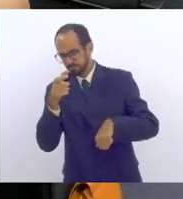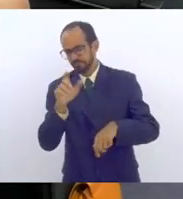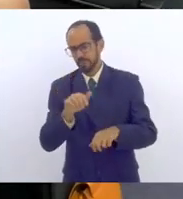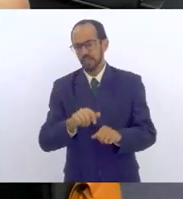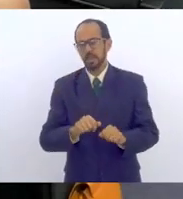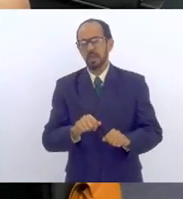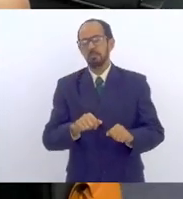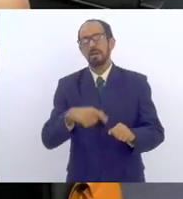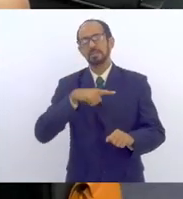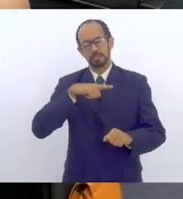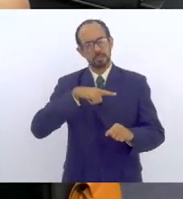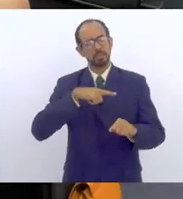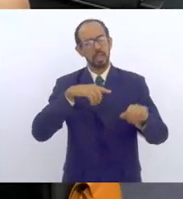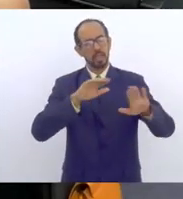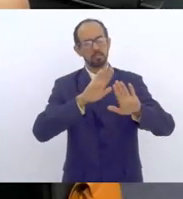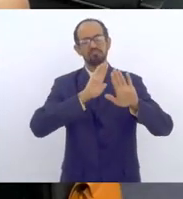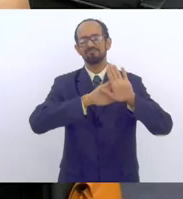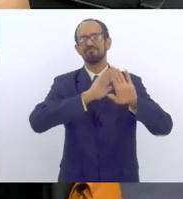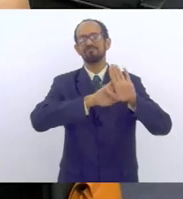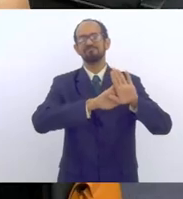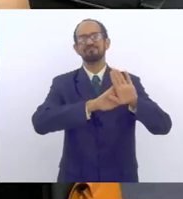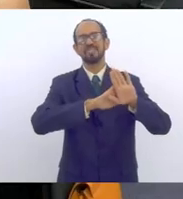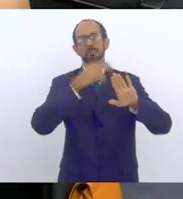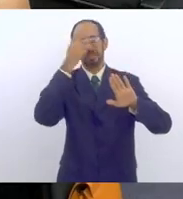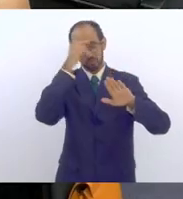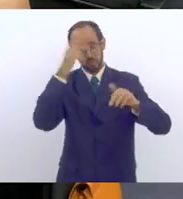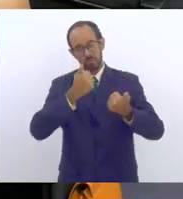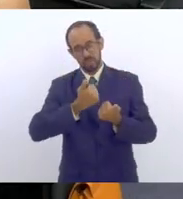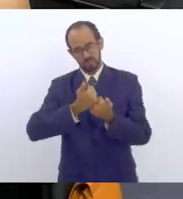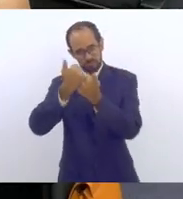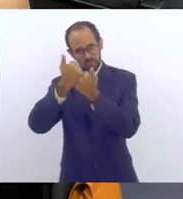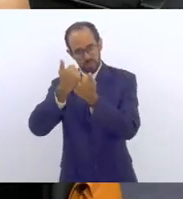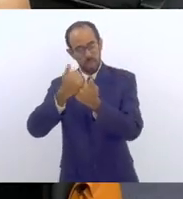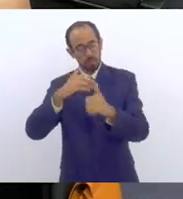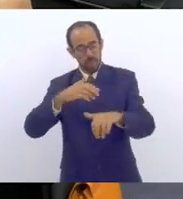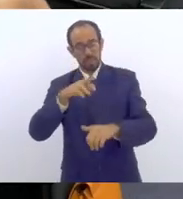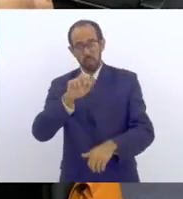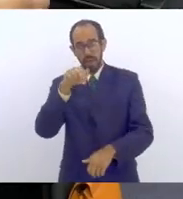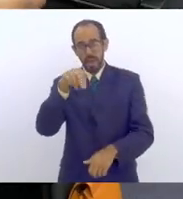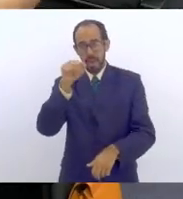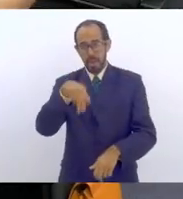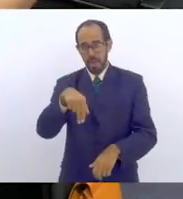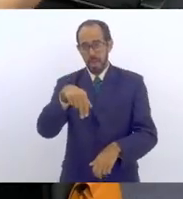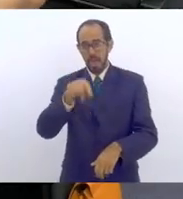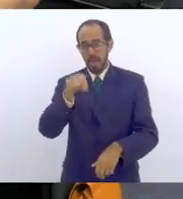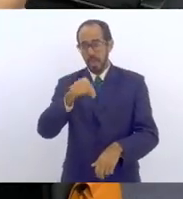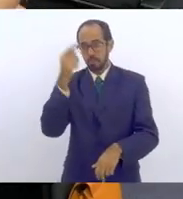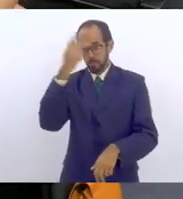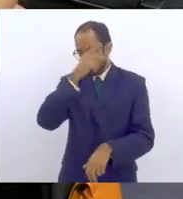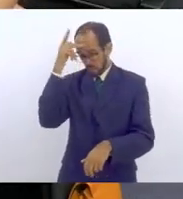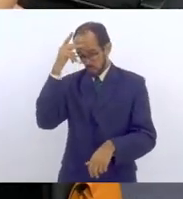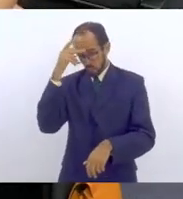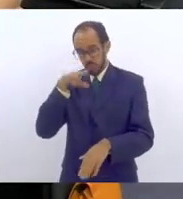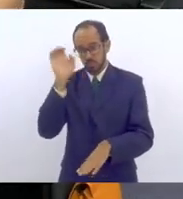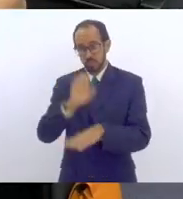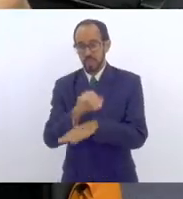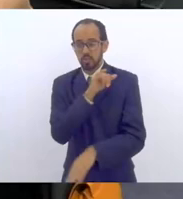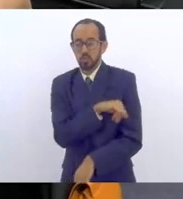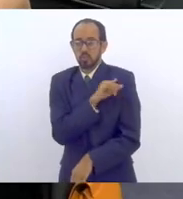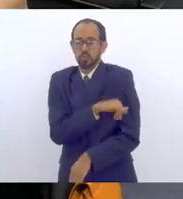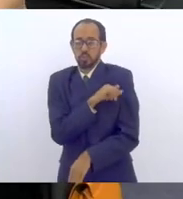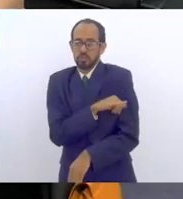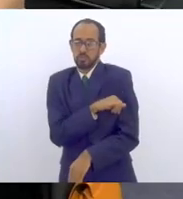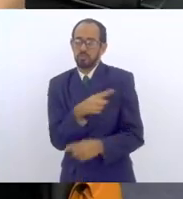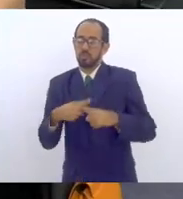e o Coronel Renan é uma dessas peças ali da Polícia Militar hoje no Rio de Janeiro para fazer acontecer você precisa de